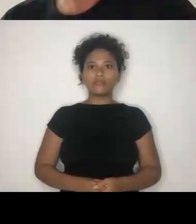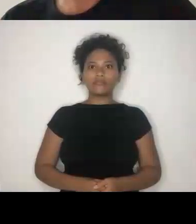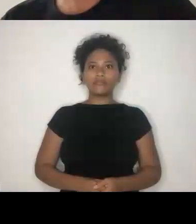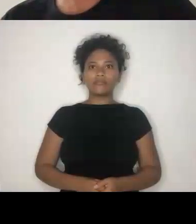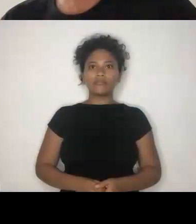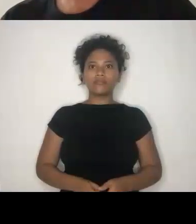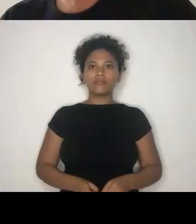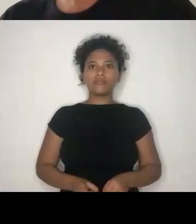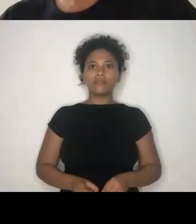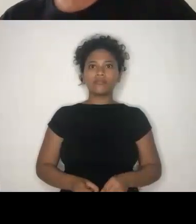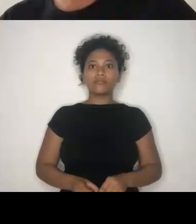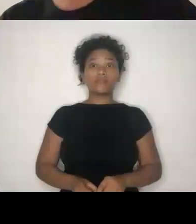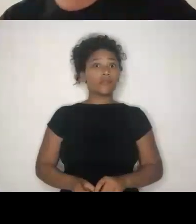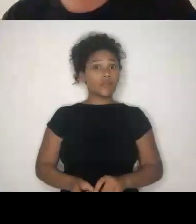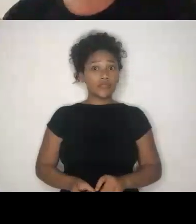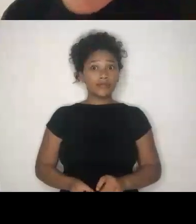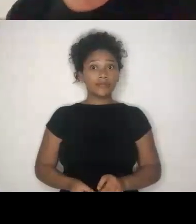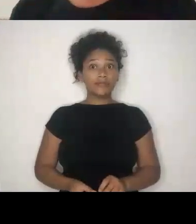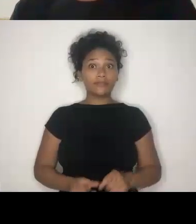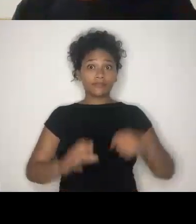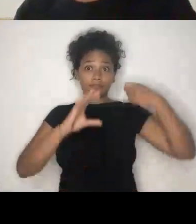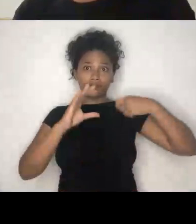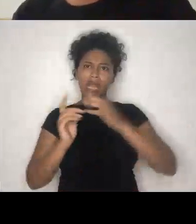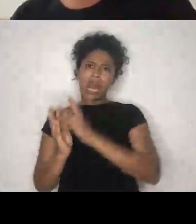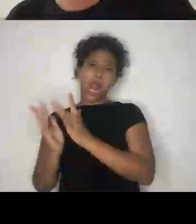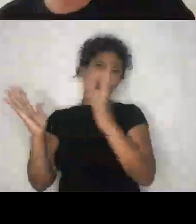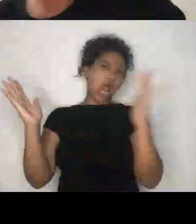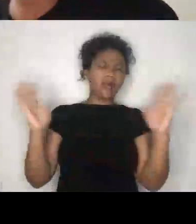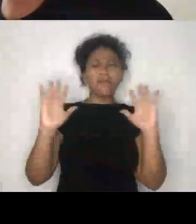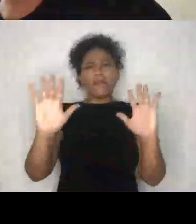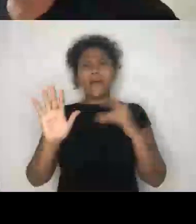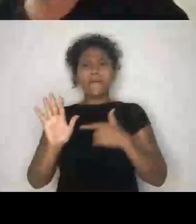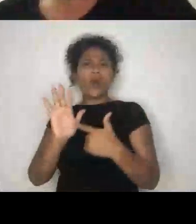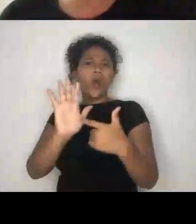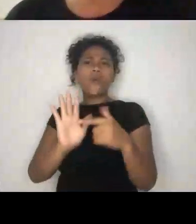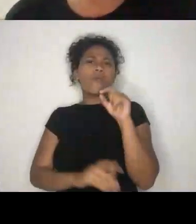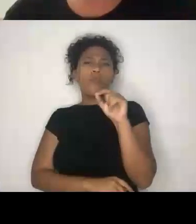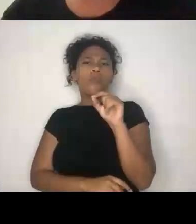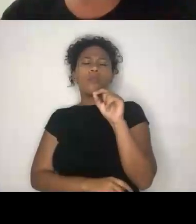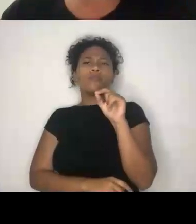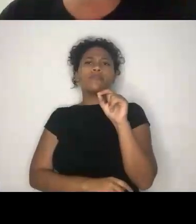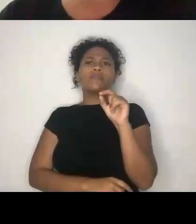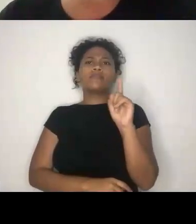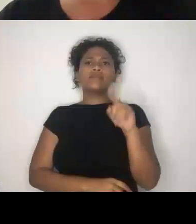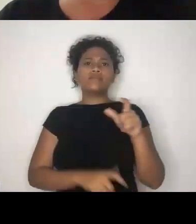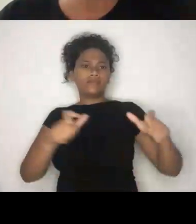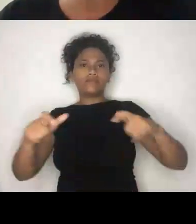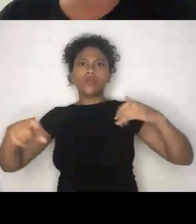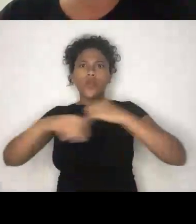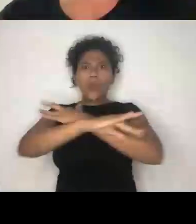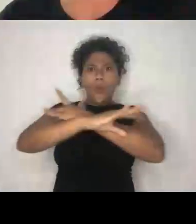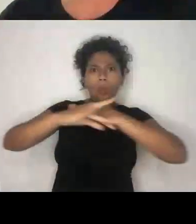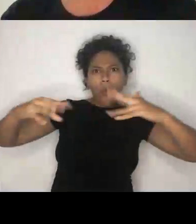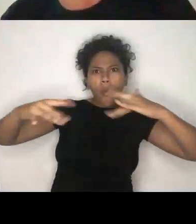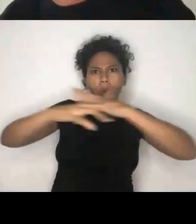então assim o vídeo é bem grande mas mostra um pouco que tem várias texturas urbanas é uma linguagem que se